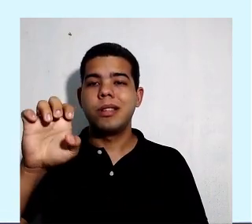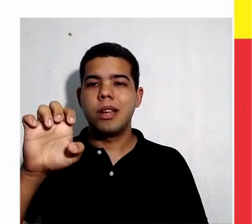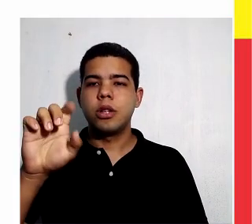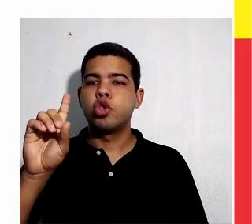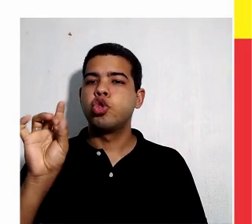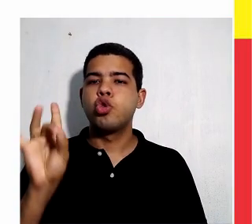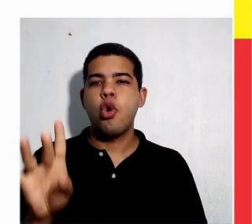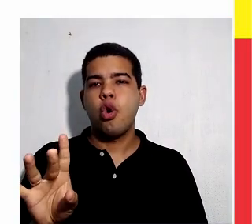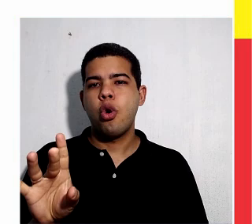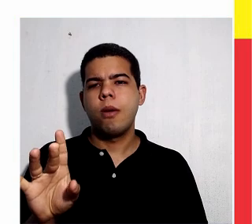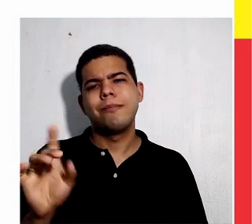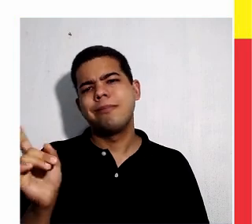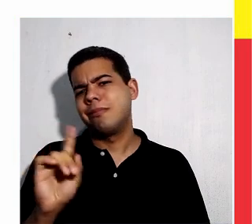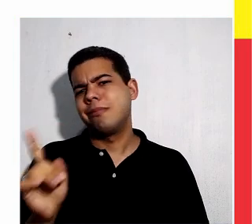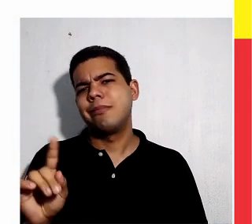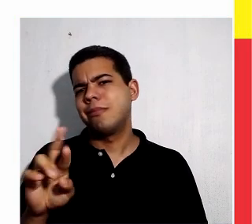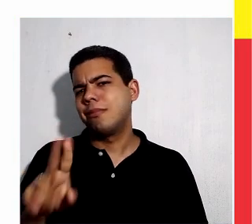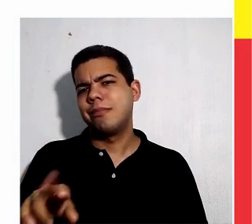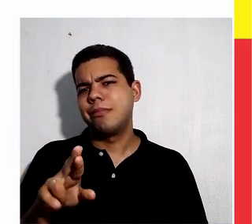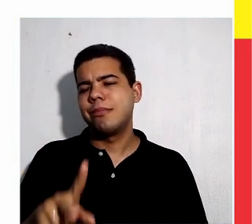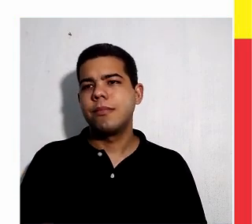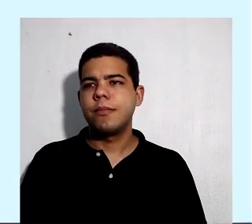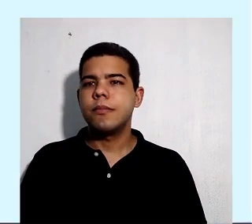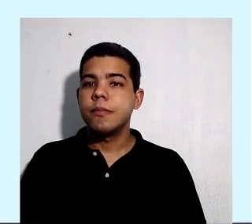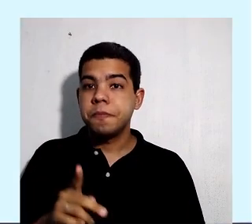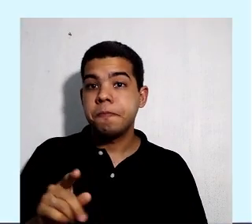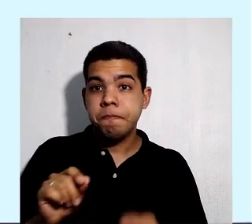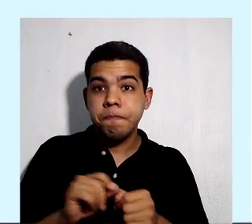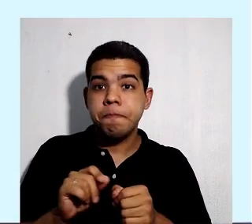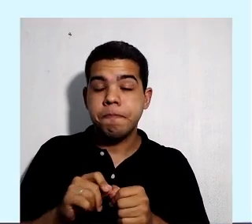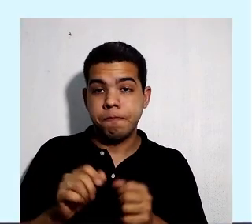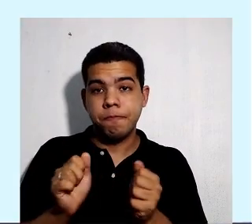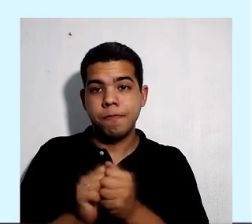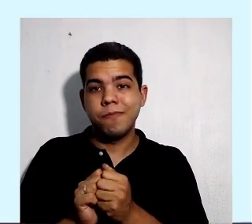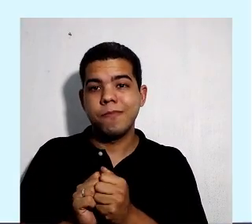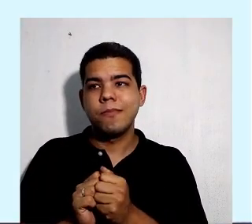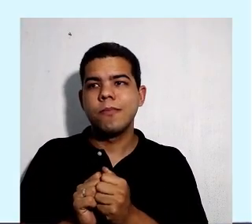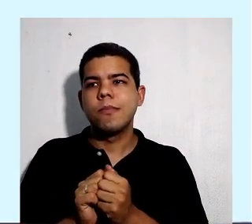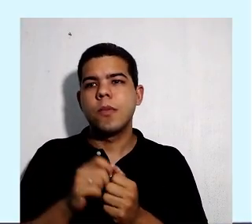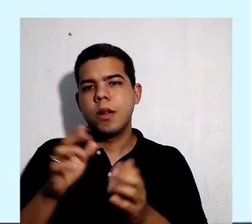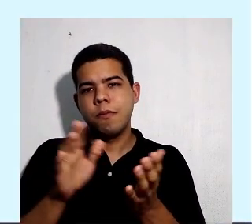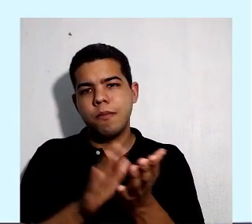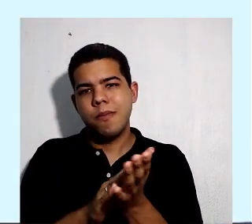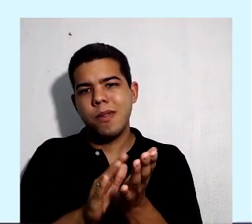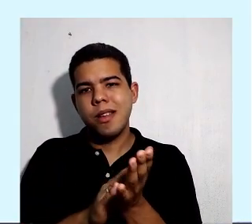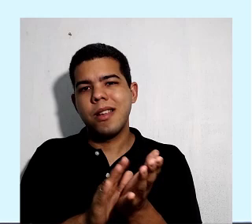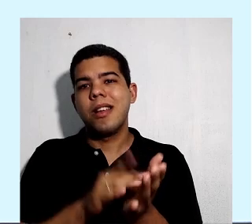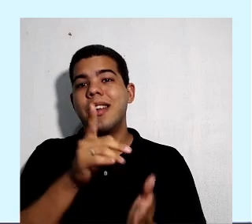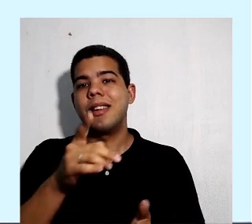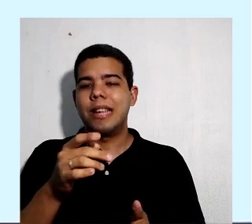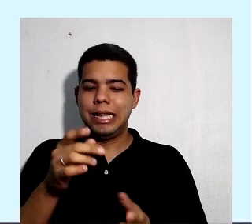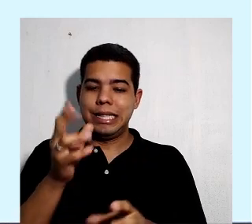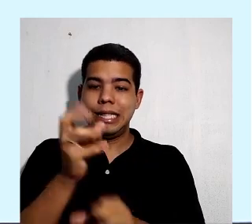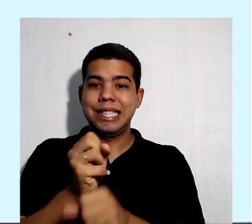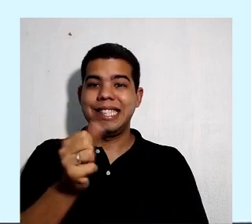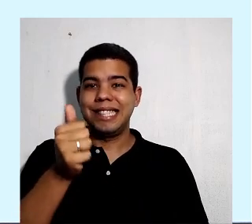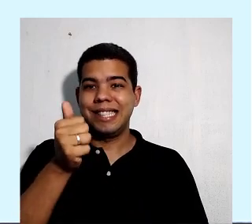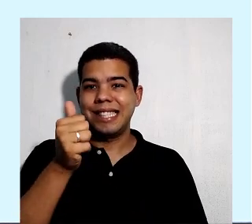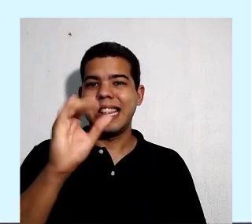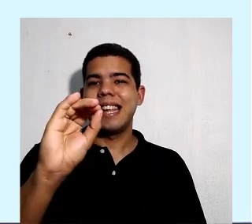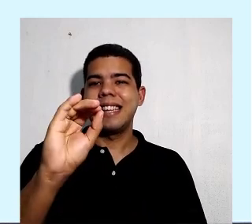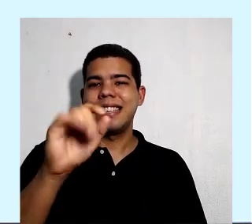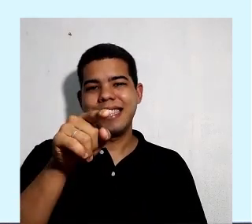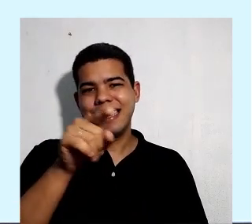hoje. Vamos observar aqui. Se você está fazendo comigo, você está de parabéns. Você está com nota 10, tá